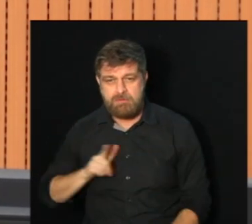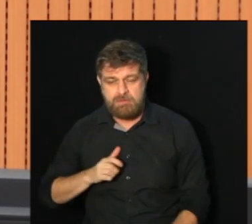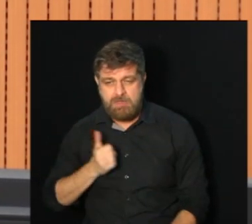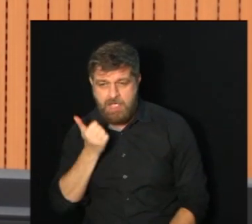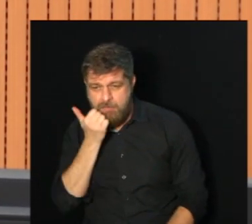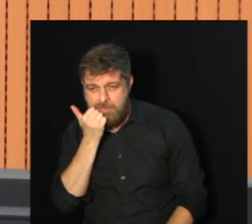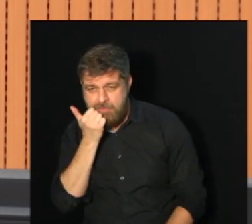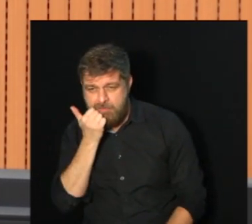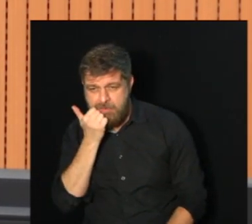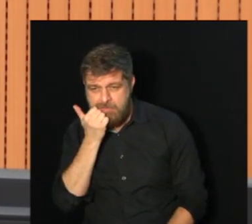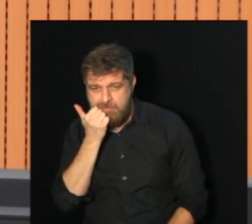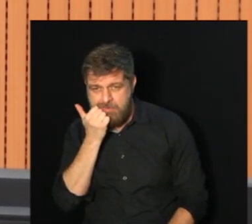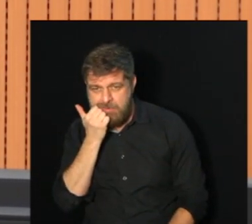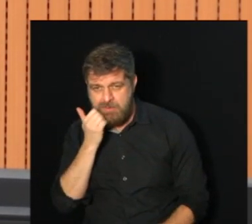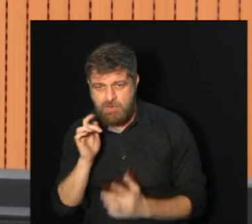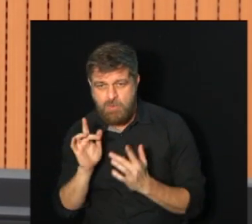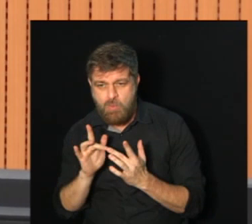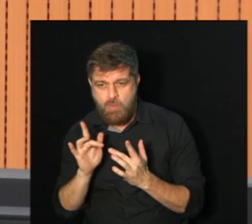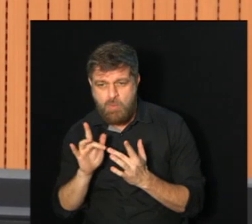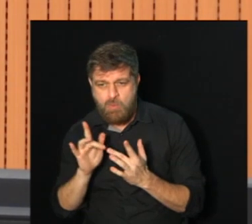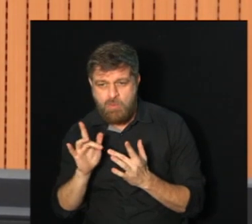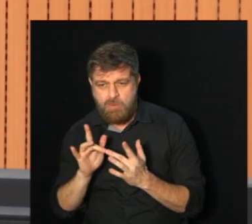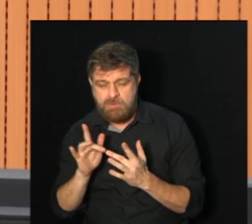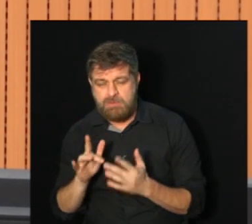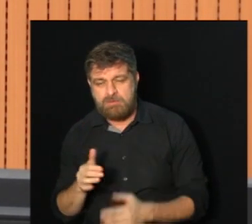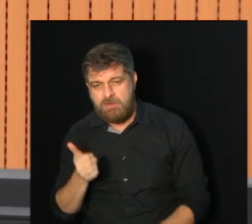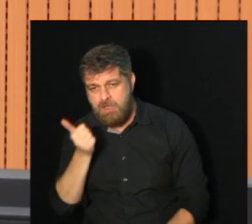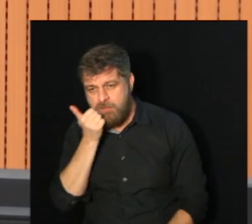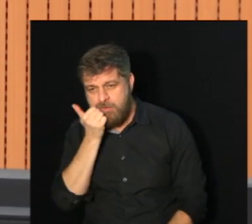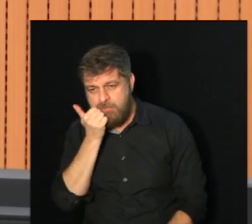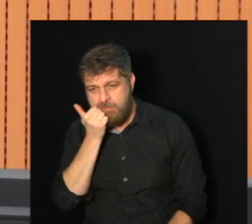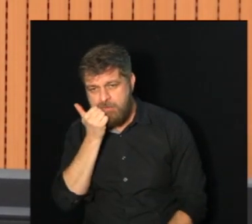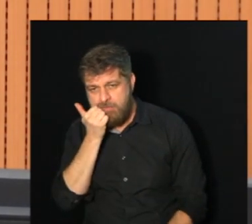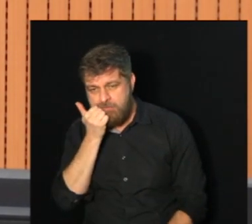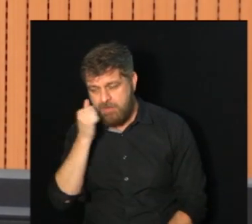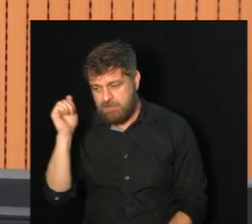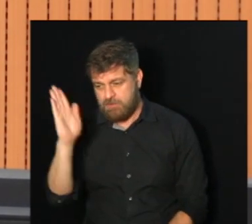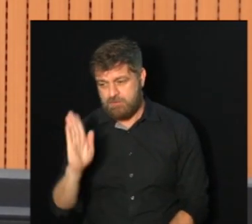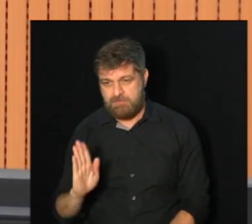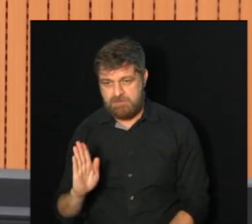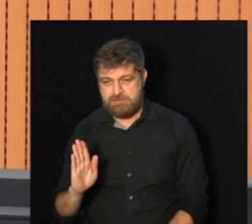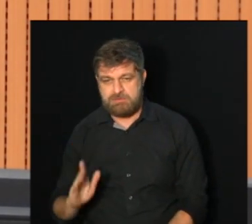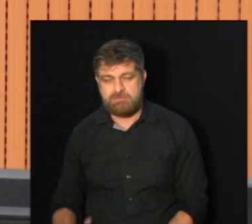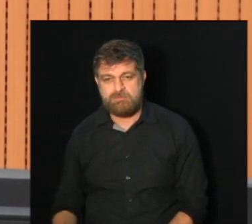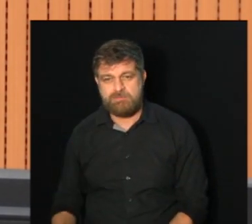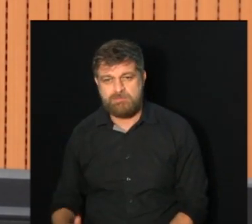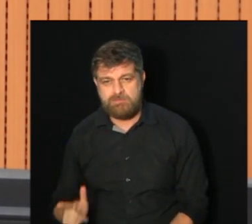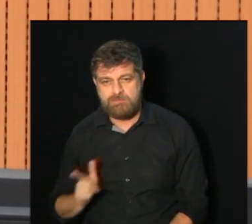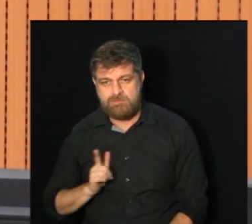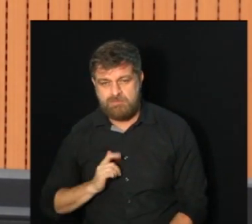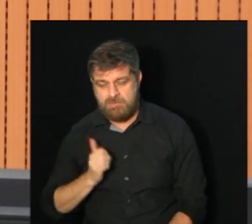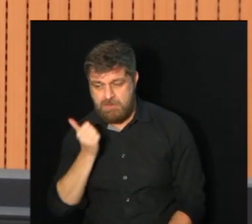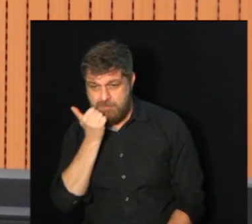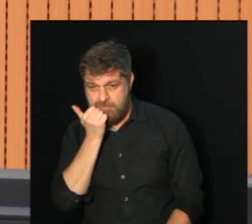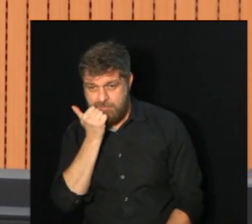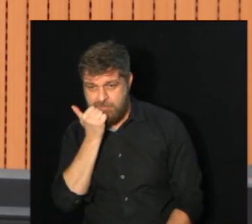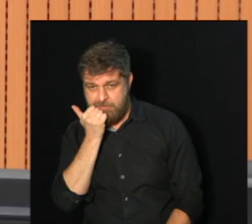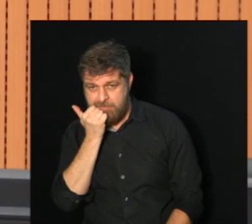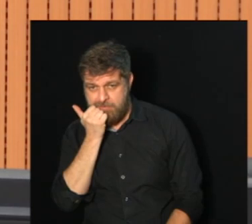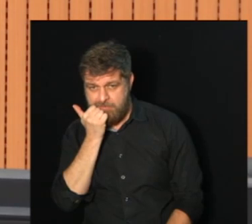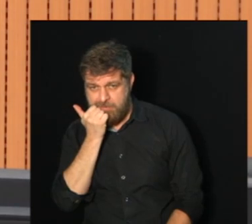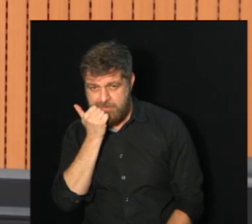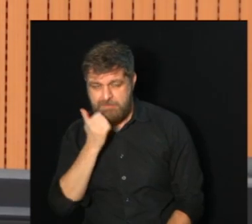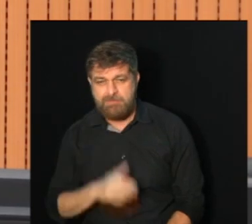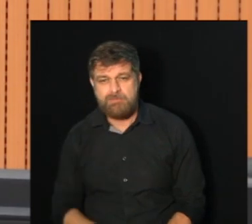aqui, acessando o Talk Group local brasileiro aí, via um hotspot. Estou operando